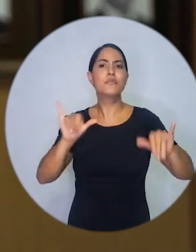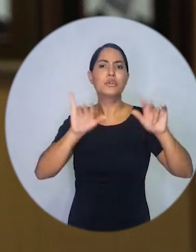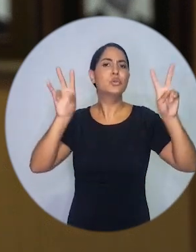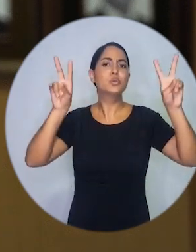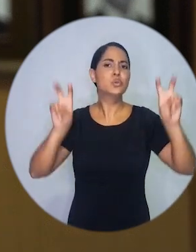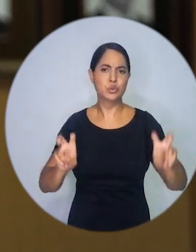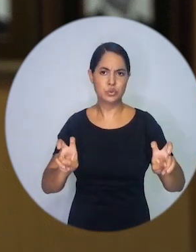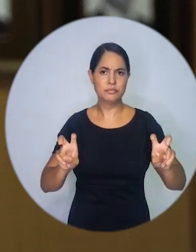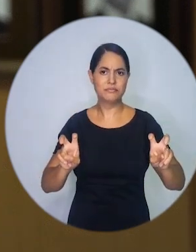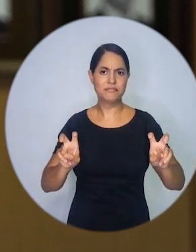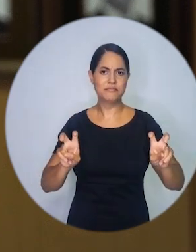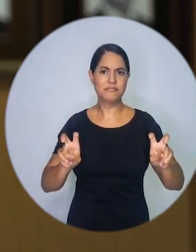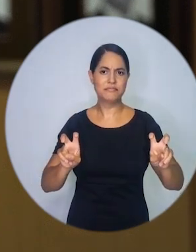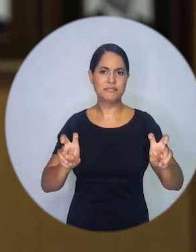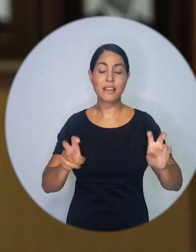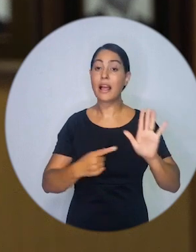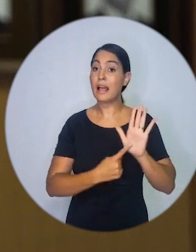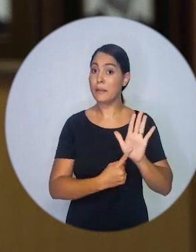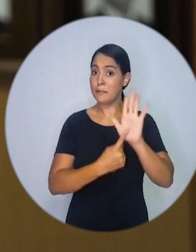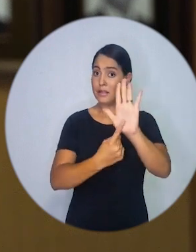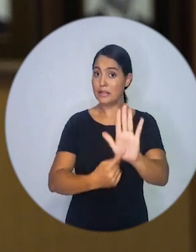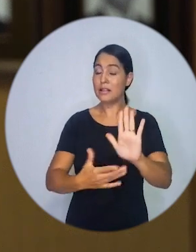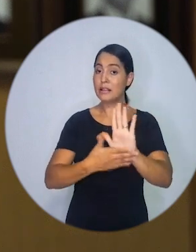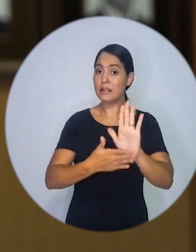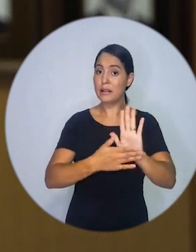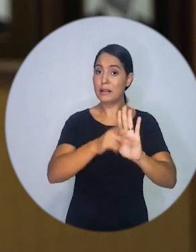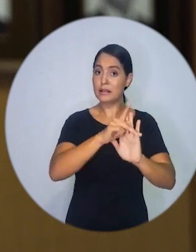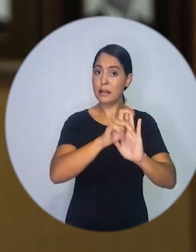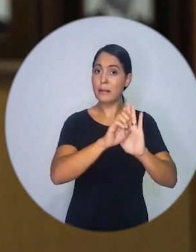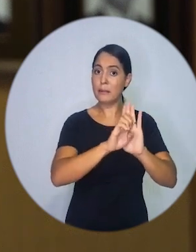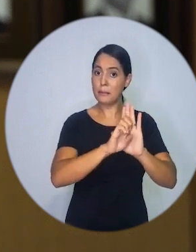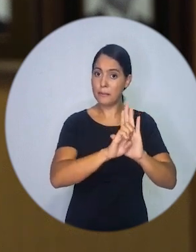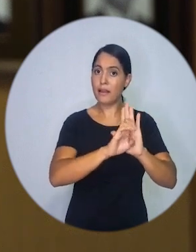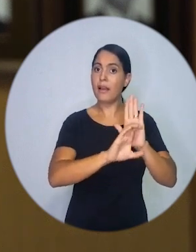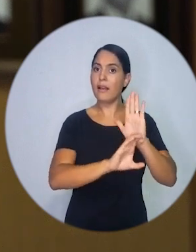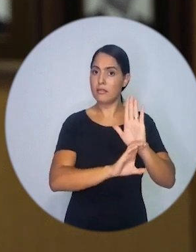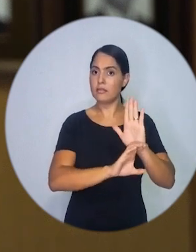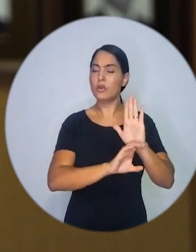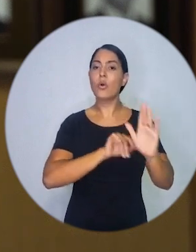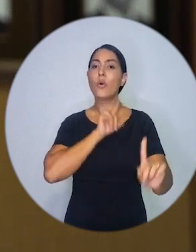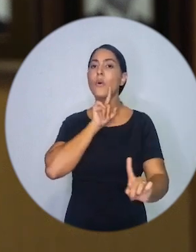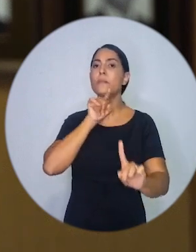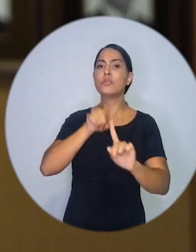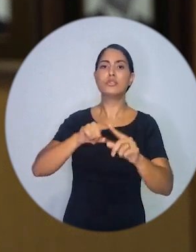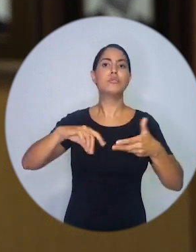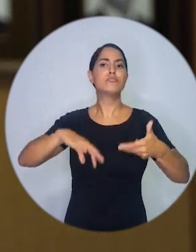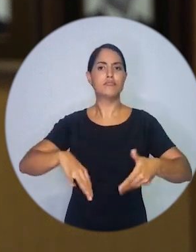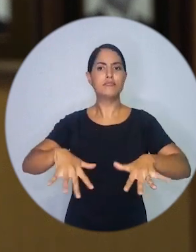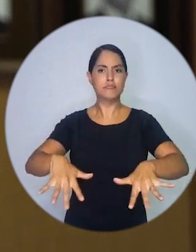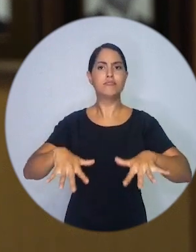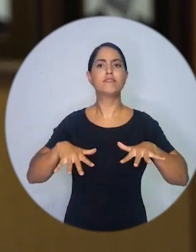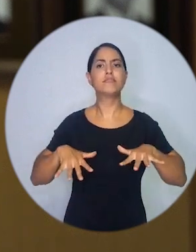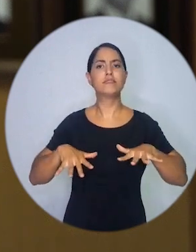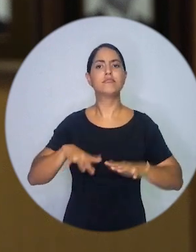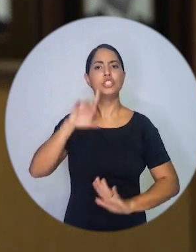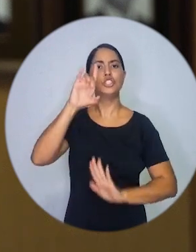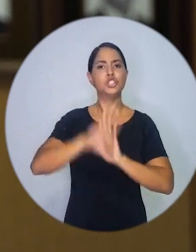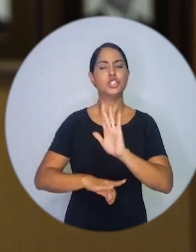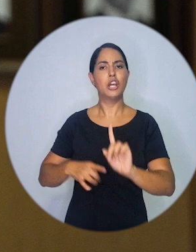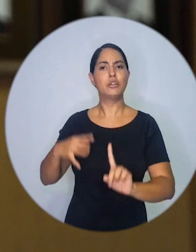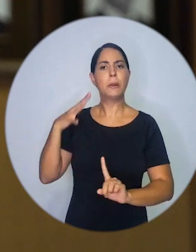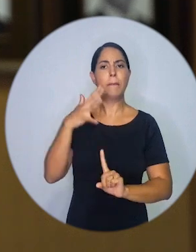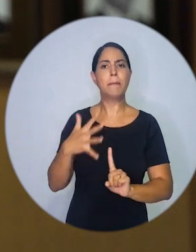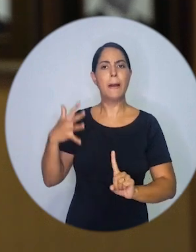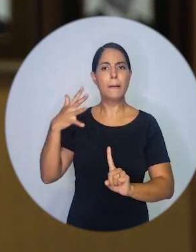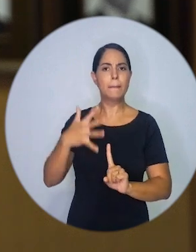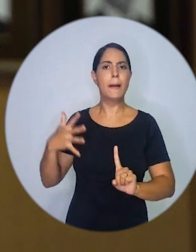aos conselheiros e conselheiras da Ordem sobre a apresentação da PEC do Congresso Nacional para assegurar à advocacia o direito